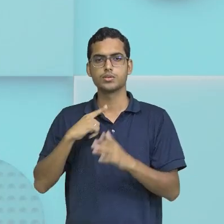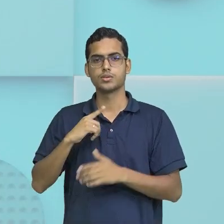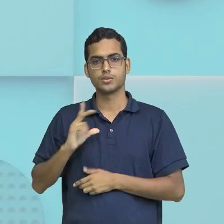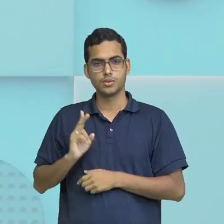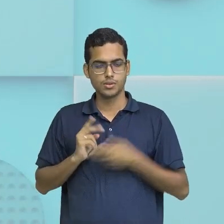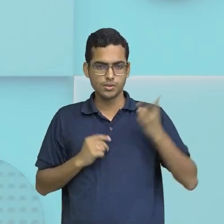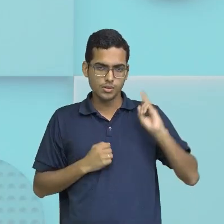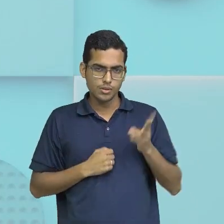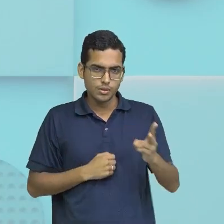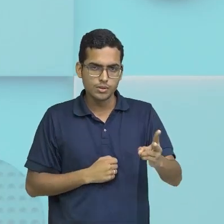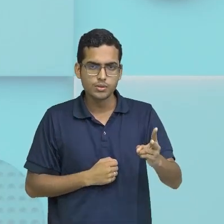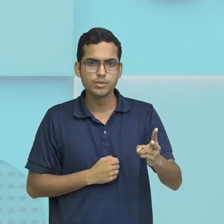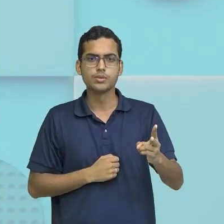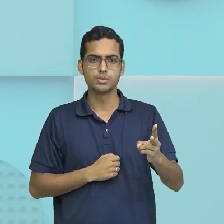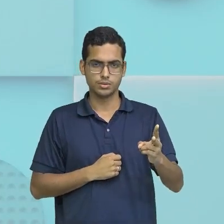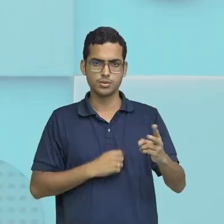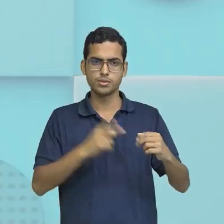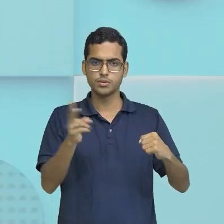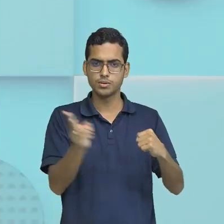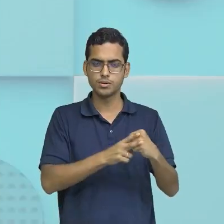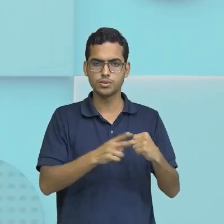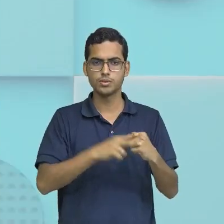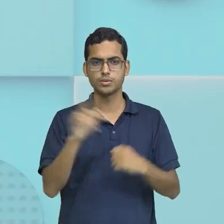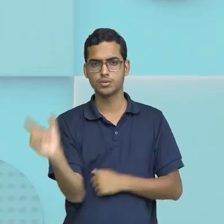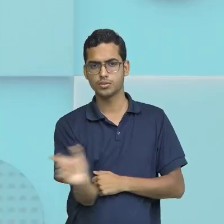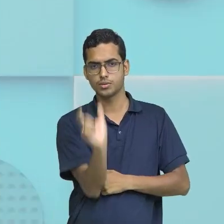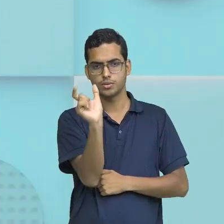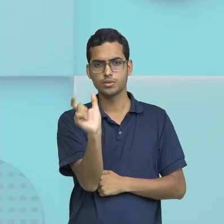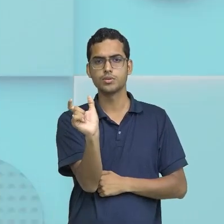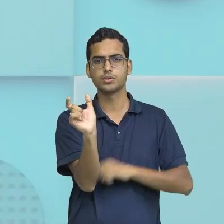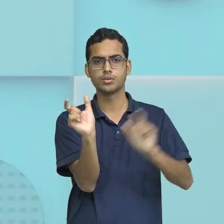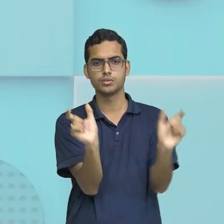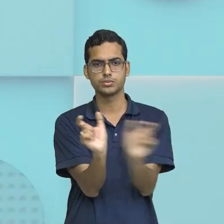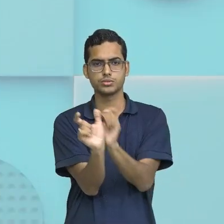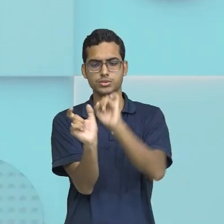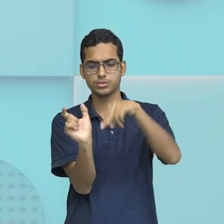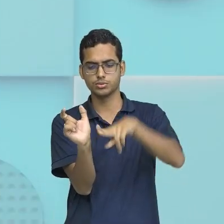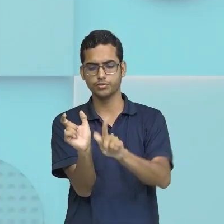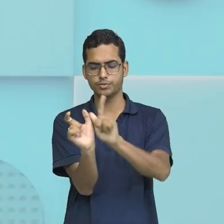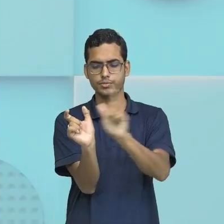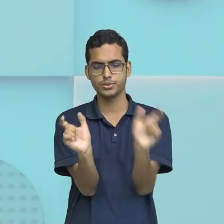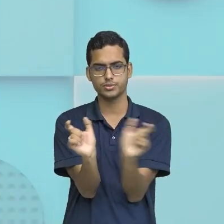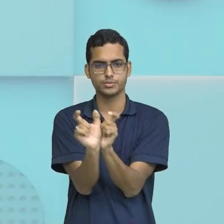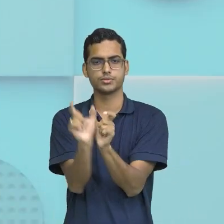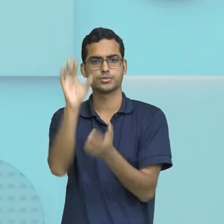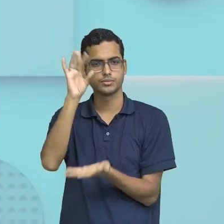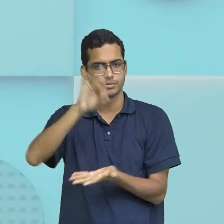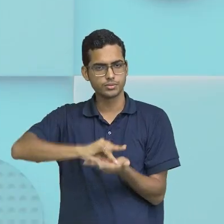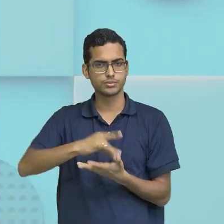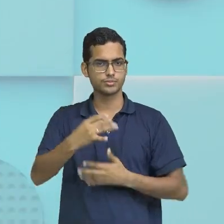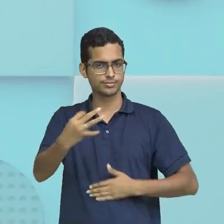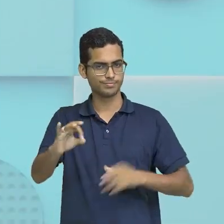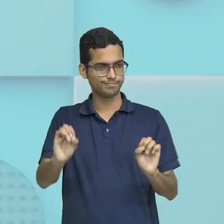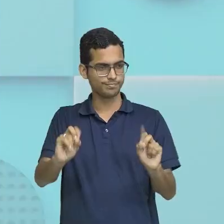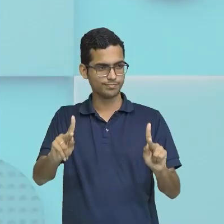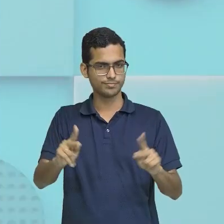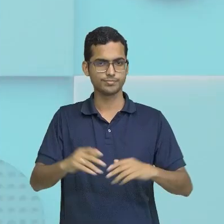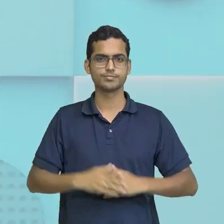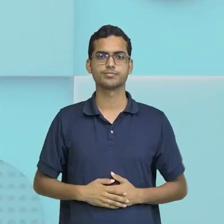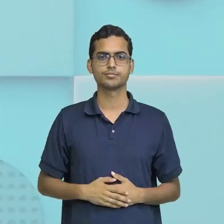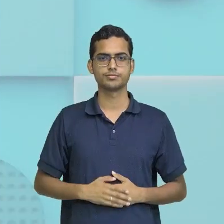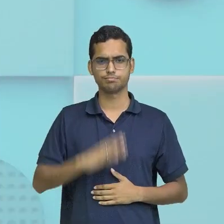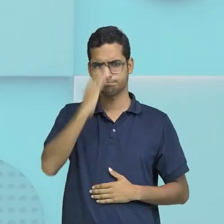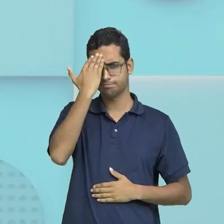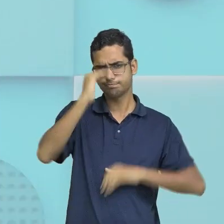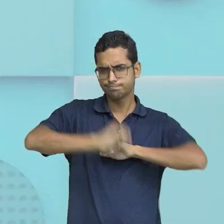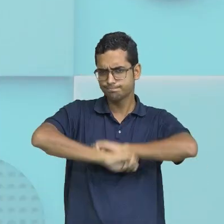mesmo que disser, o verbo principal vai estar acrescido de ing. Tá certo, gente? Ficou claro,